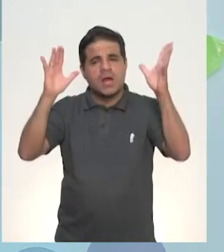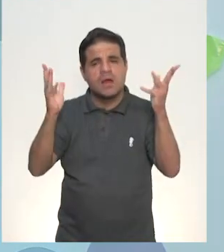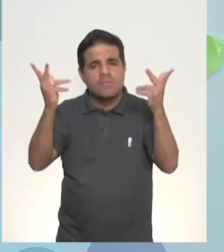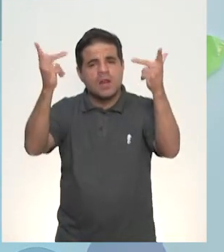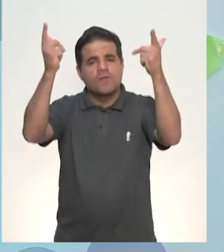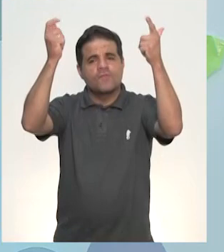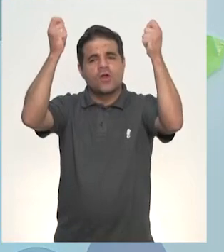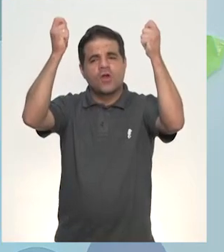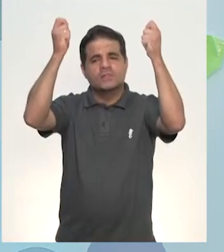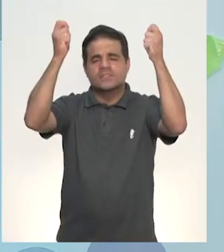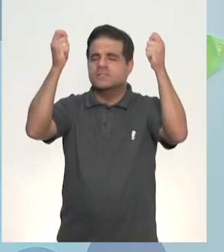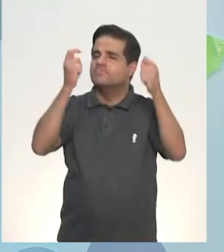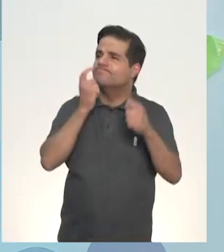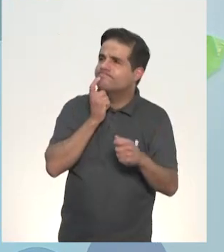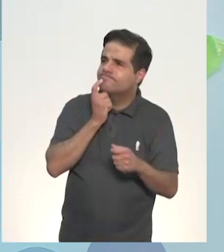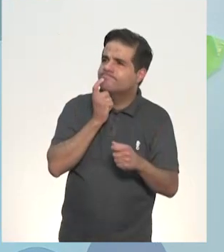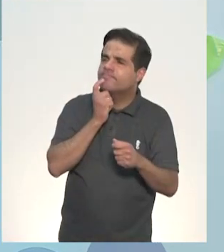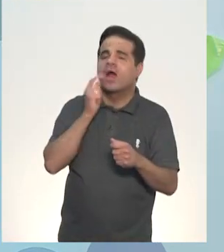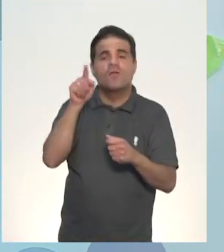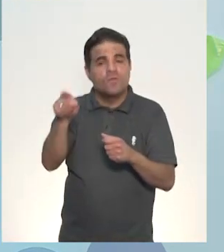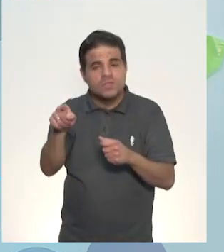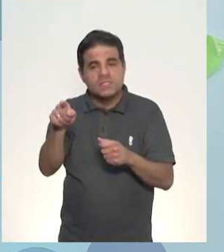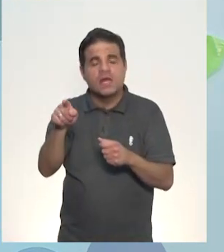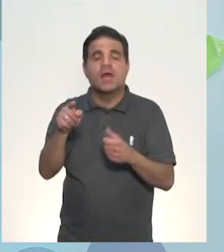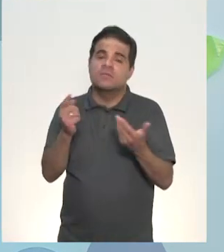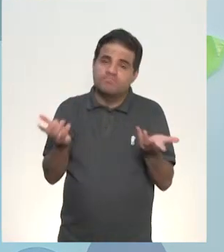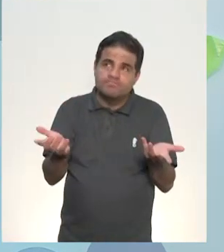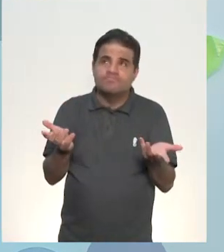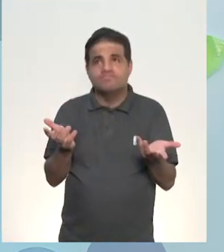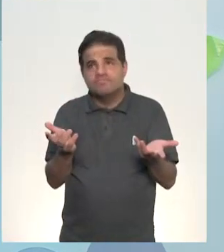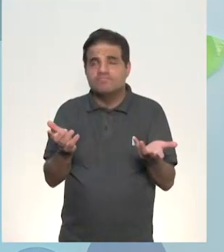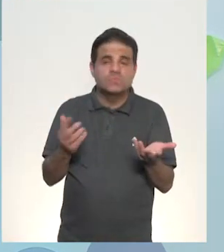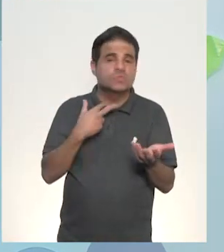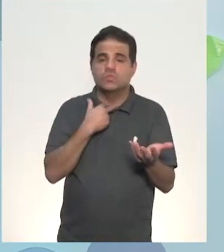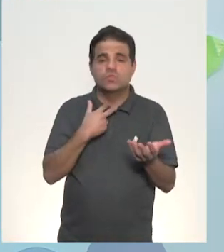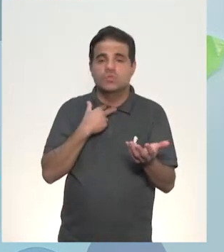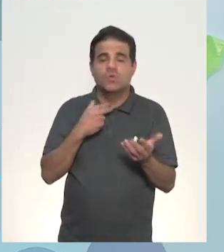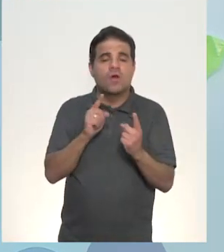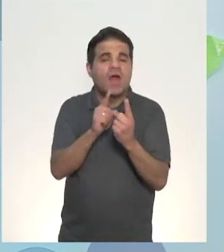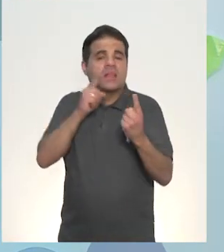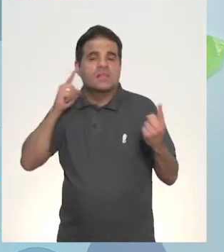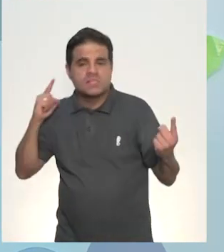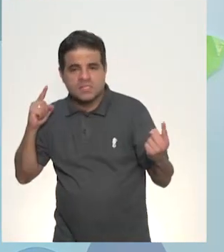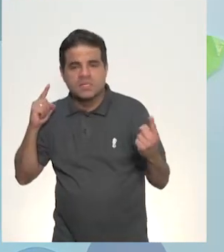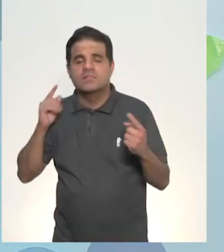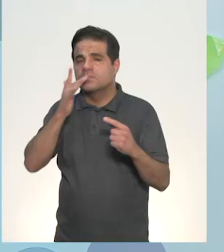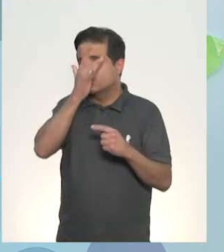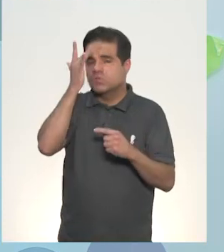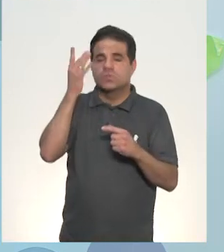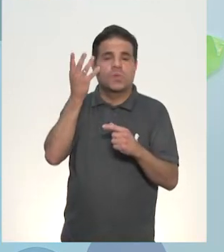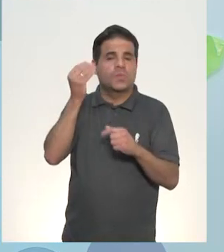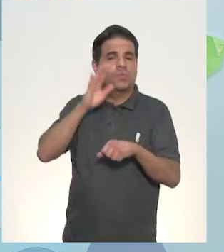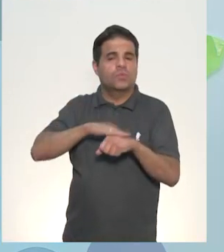maravilhosa, e aí você não pode, vai ficar distante dessa pessoa durante um bom